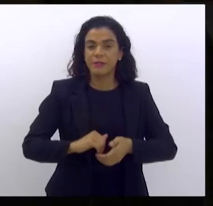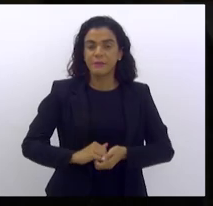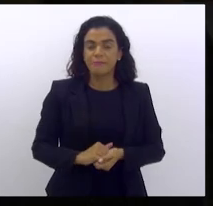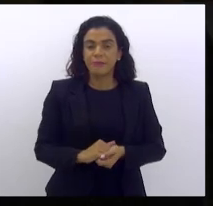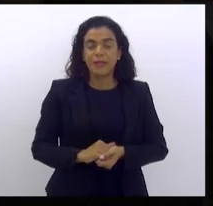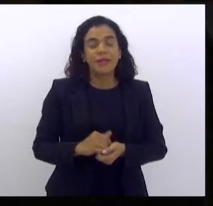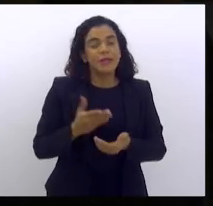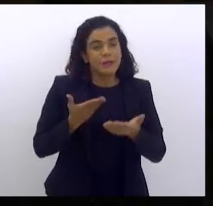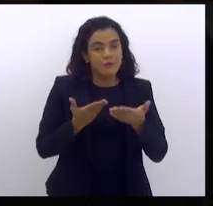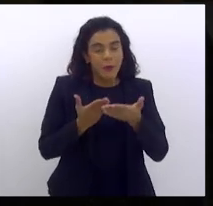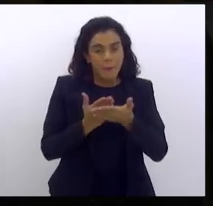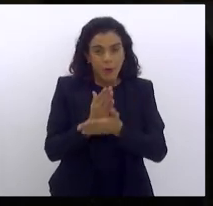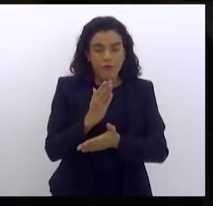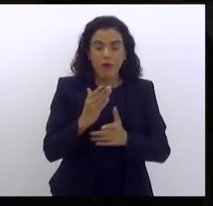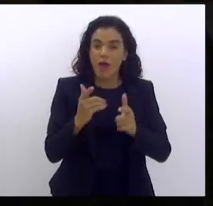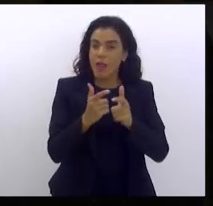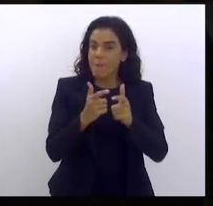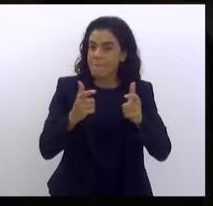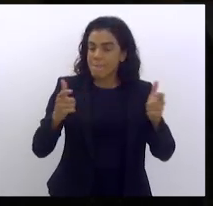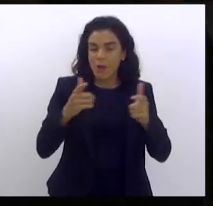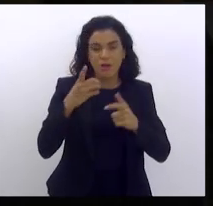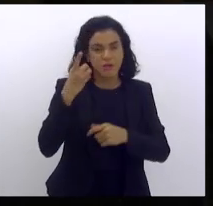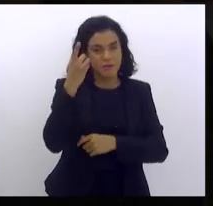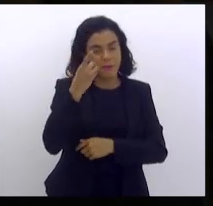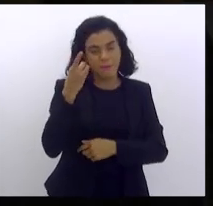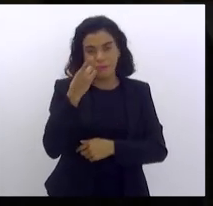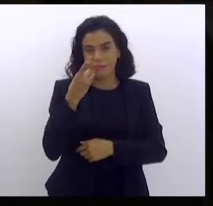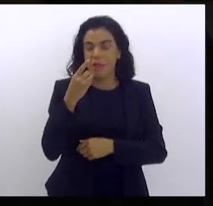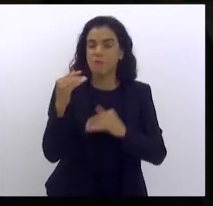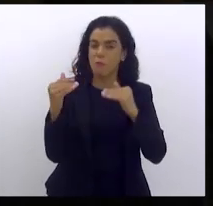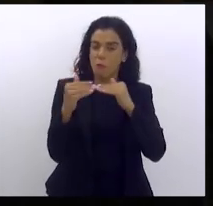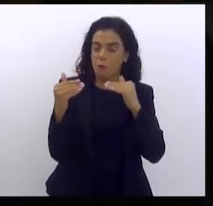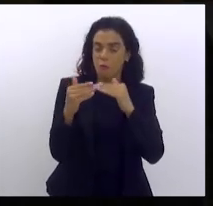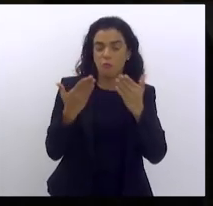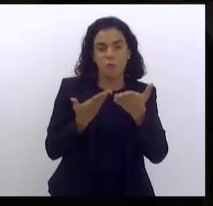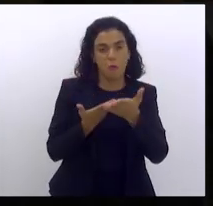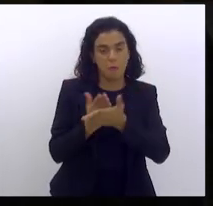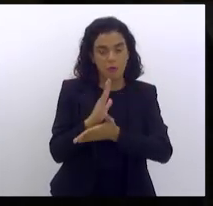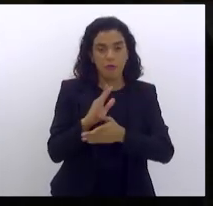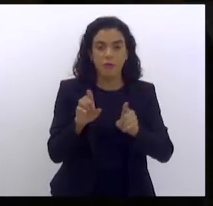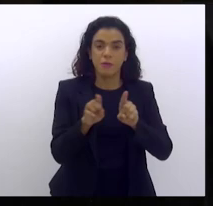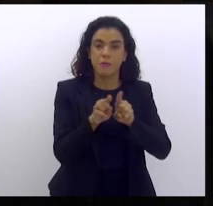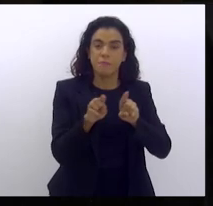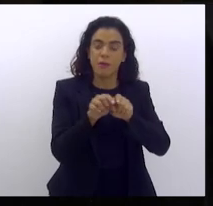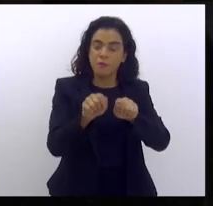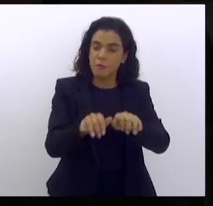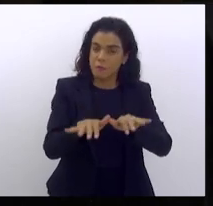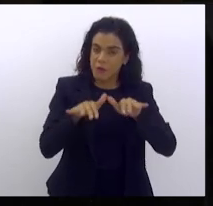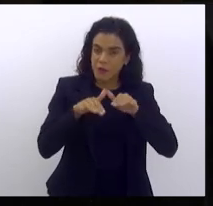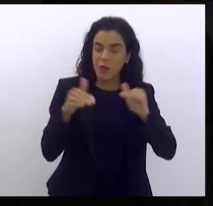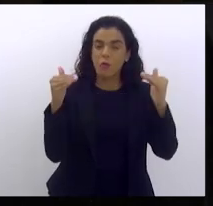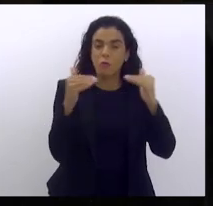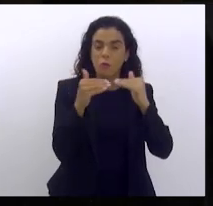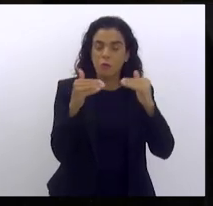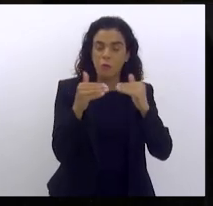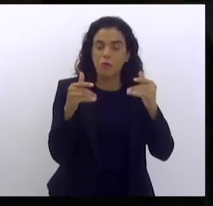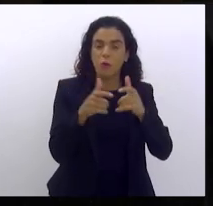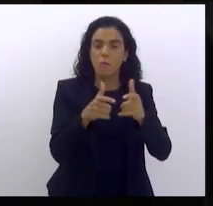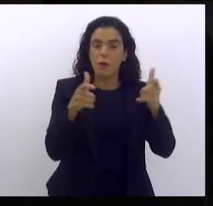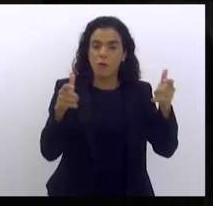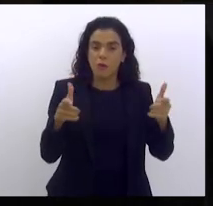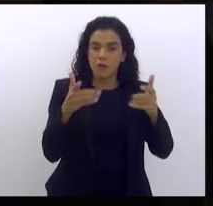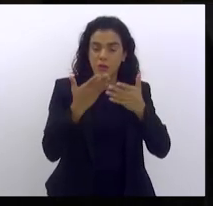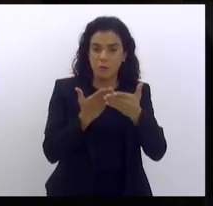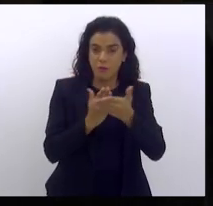foi aprovado por unanimidade, aprovado também por unanimidade do plenário dessa casa.